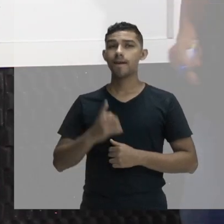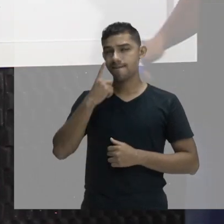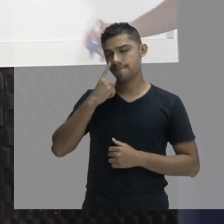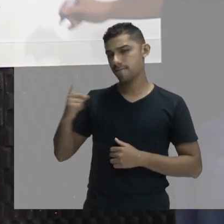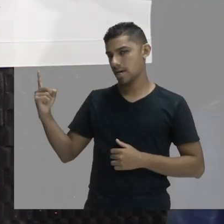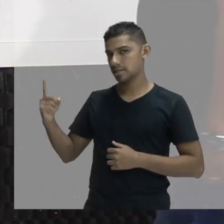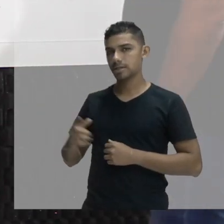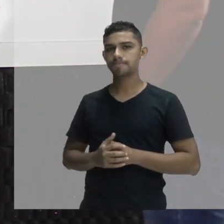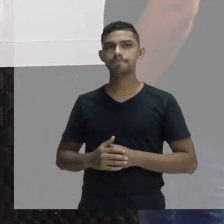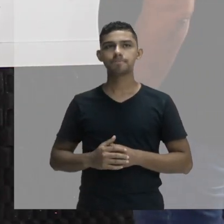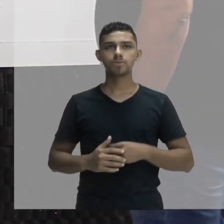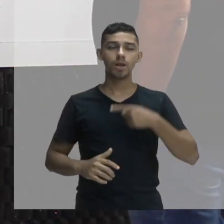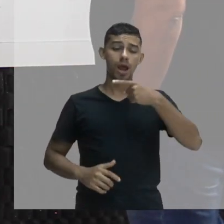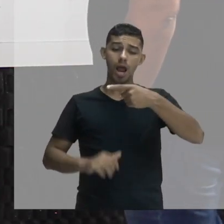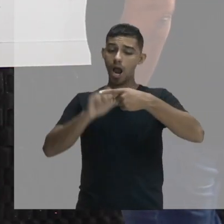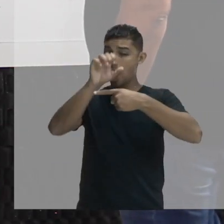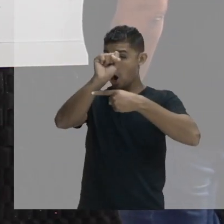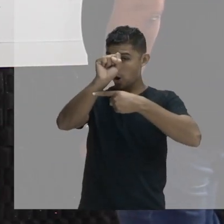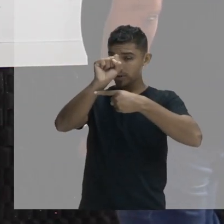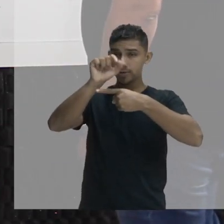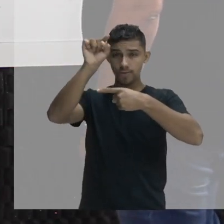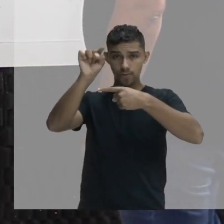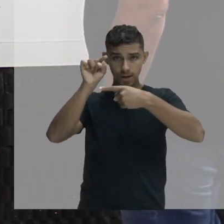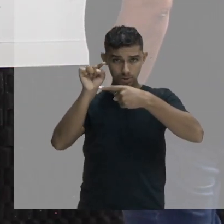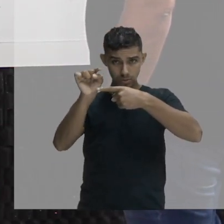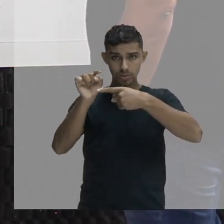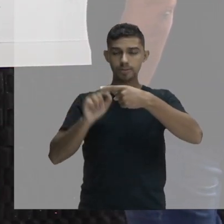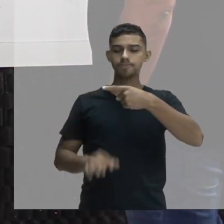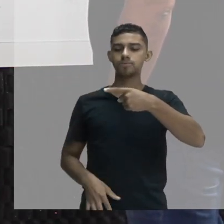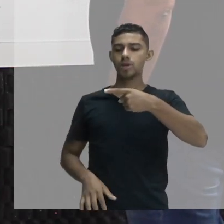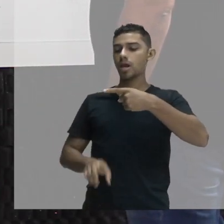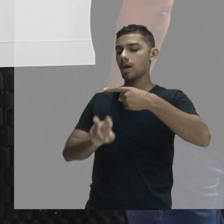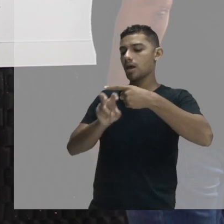É isso? Aí você vai ter 8 fatorial